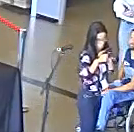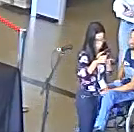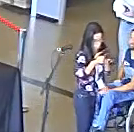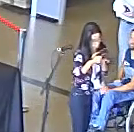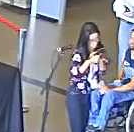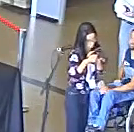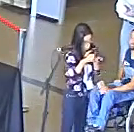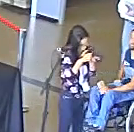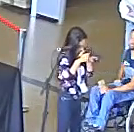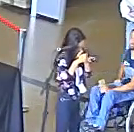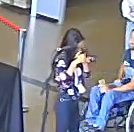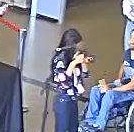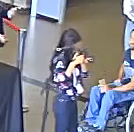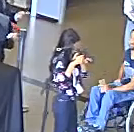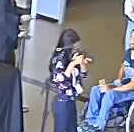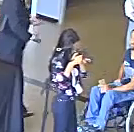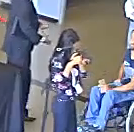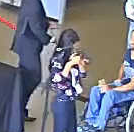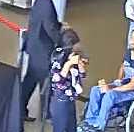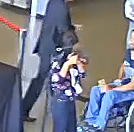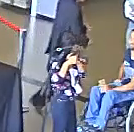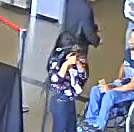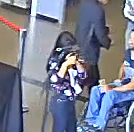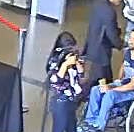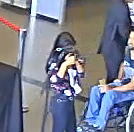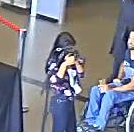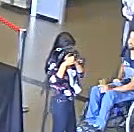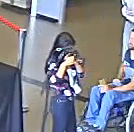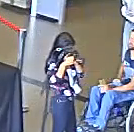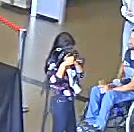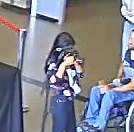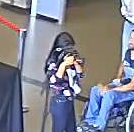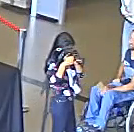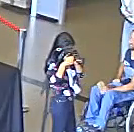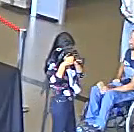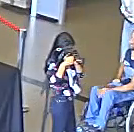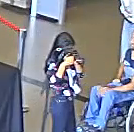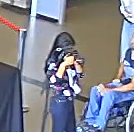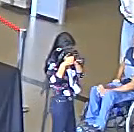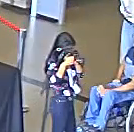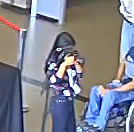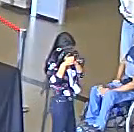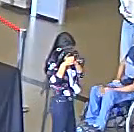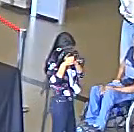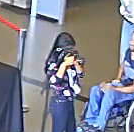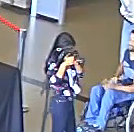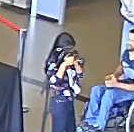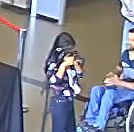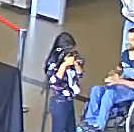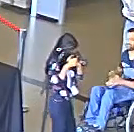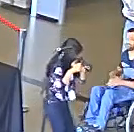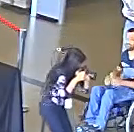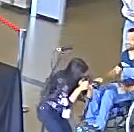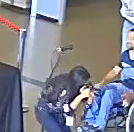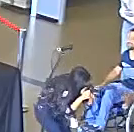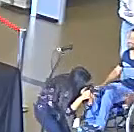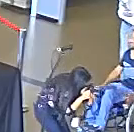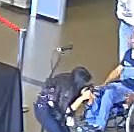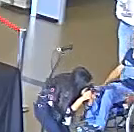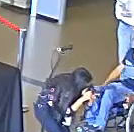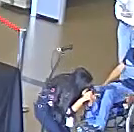para BH onde estaria sendo aguardado por uma galera de militantes e apoiadores da causa o principal